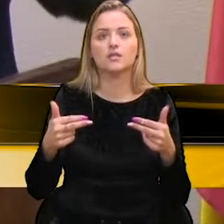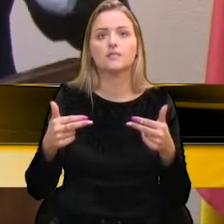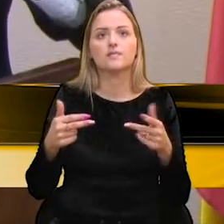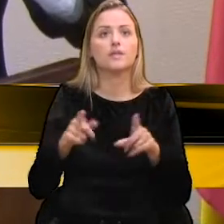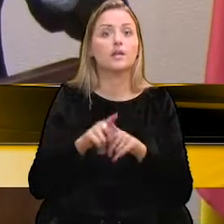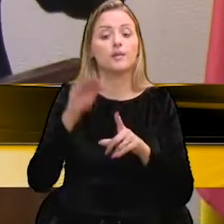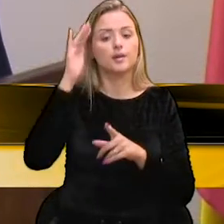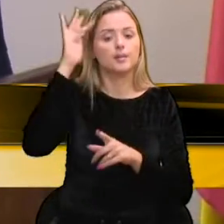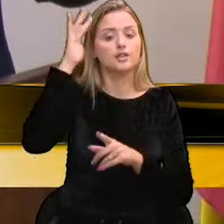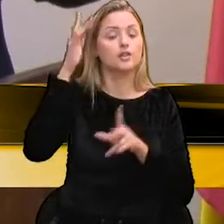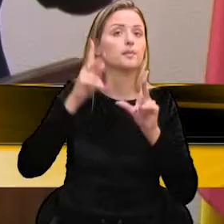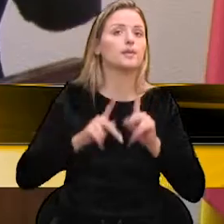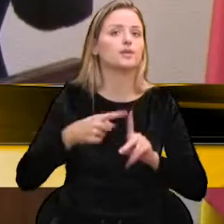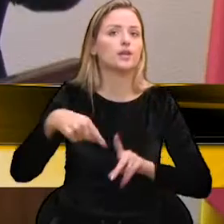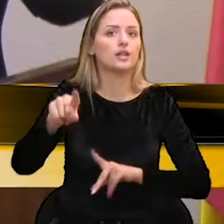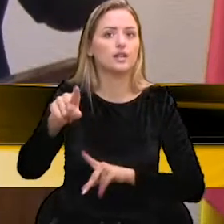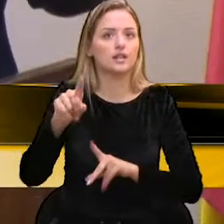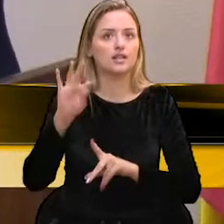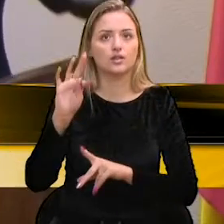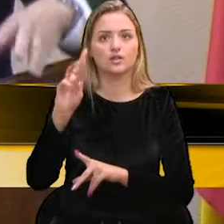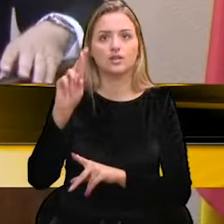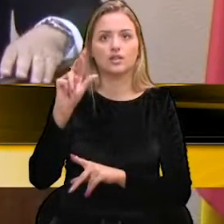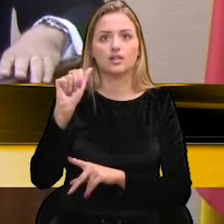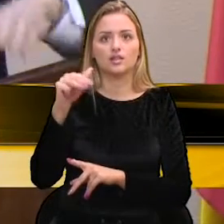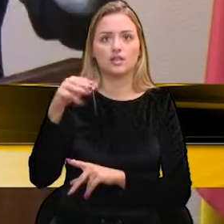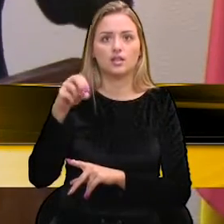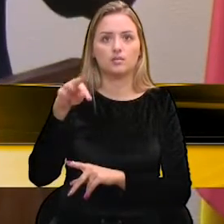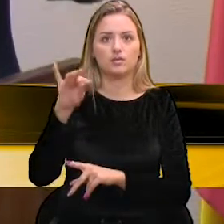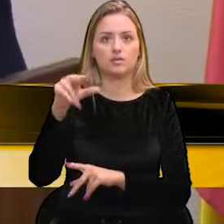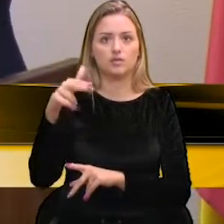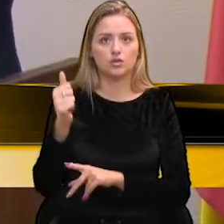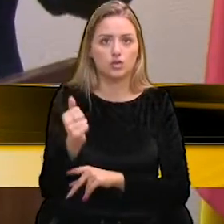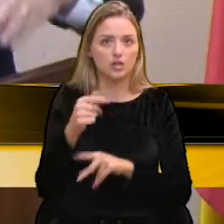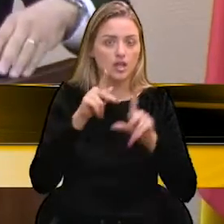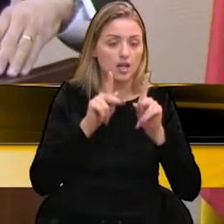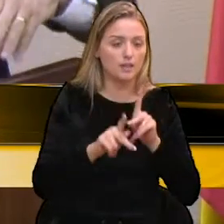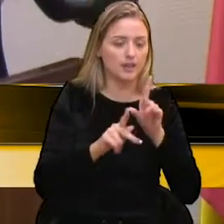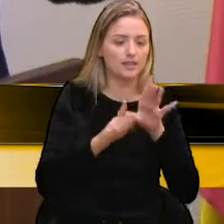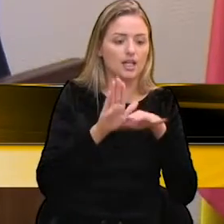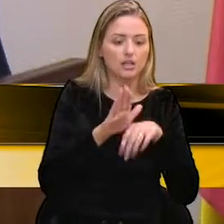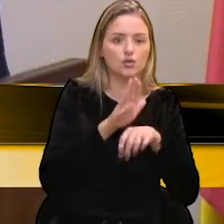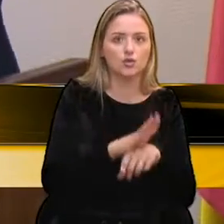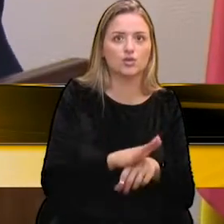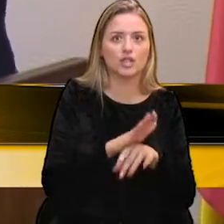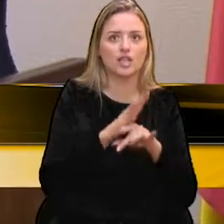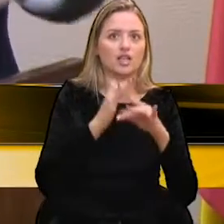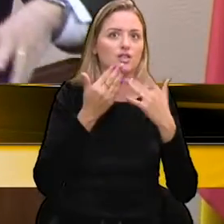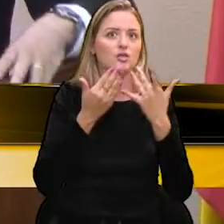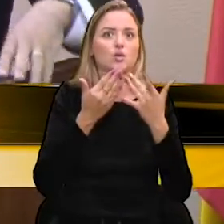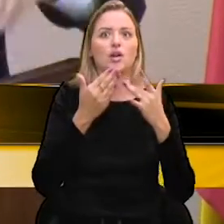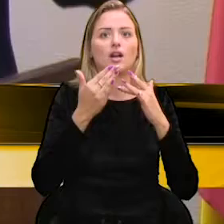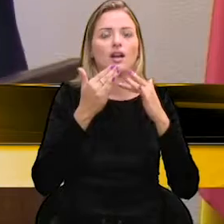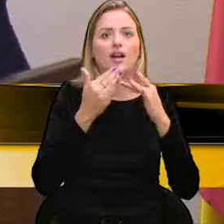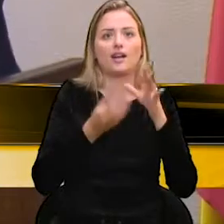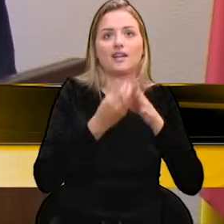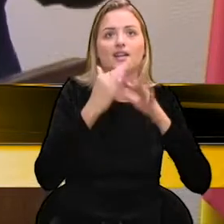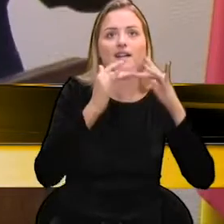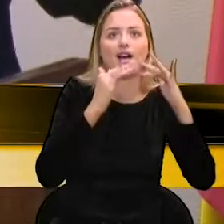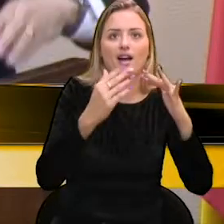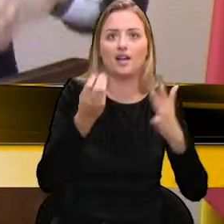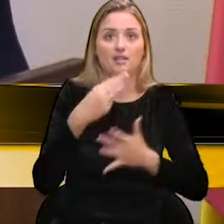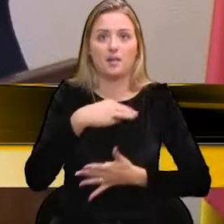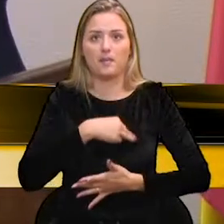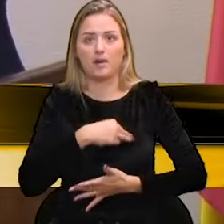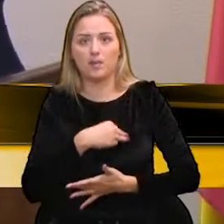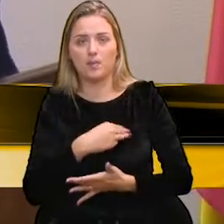indo lá na Tramontina e ajudando a montar uma peça de um trator, ou aqui na Grale montando um motor do Maruá, ou lá na Marco